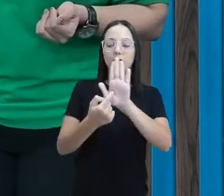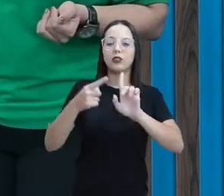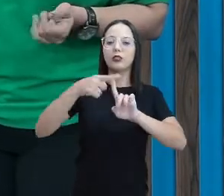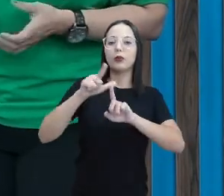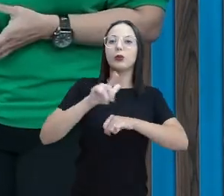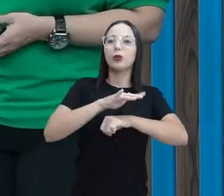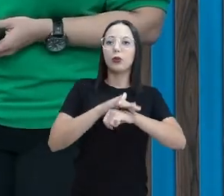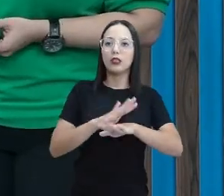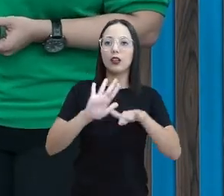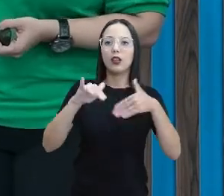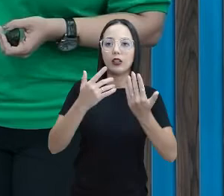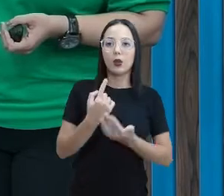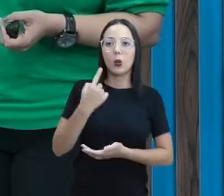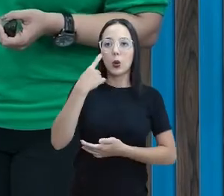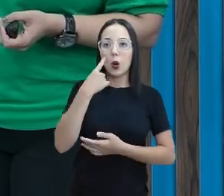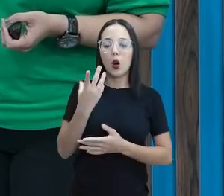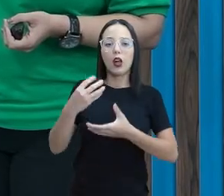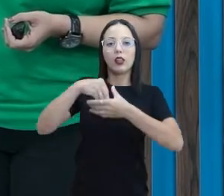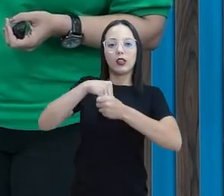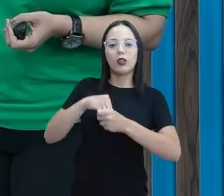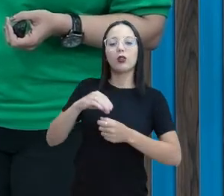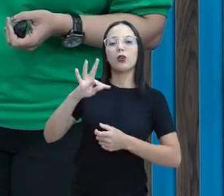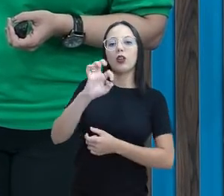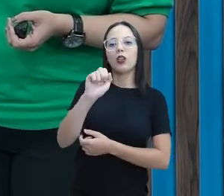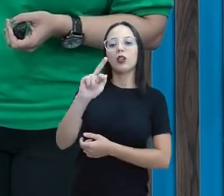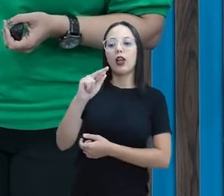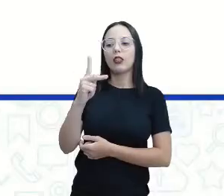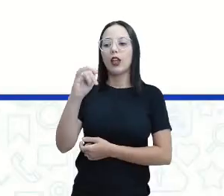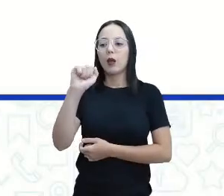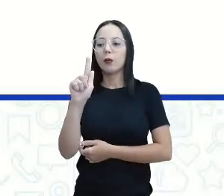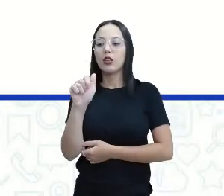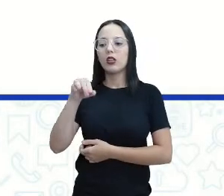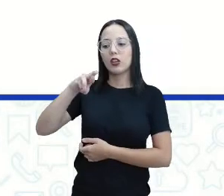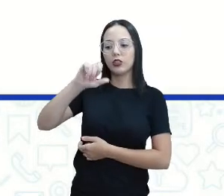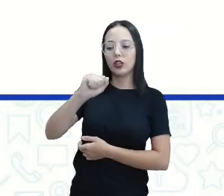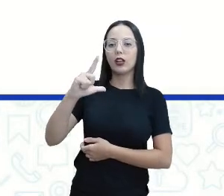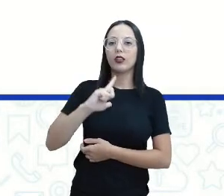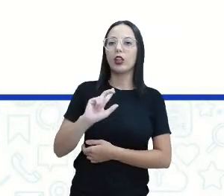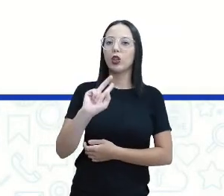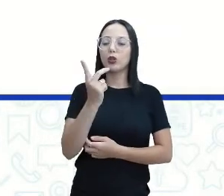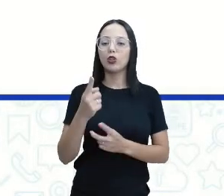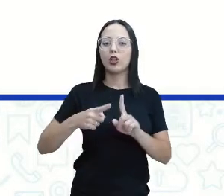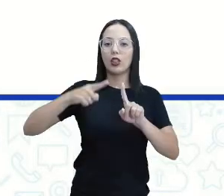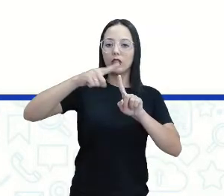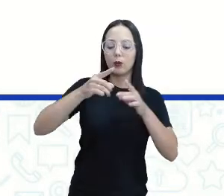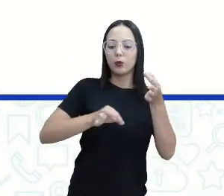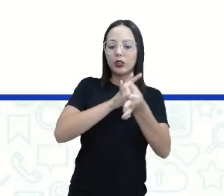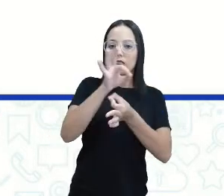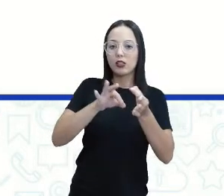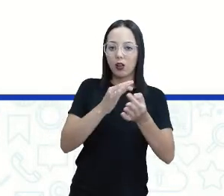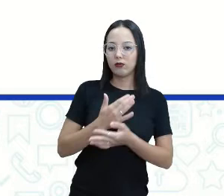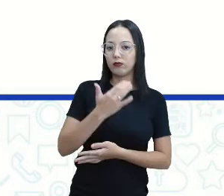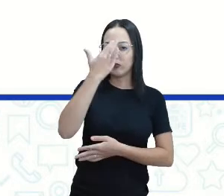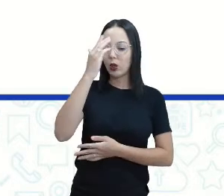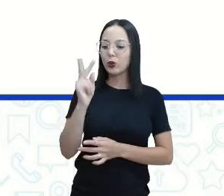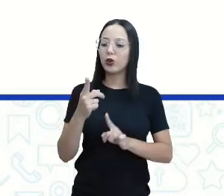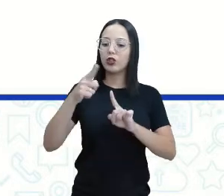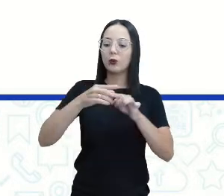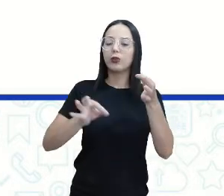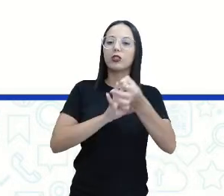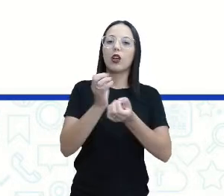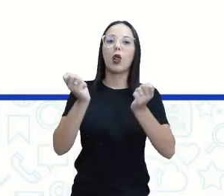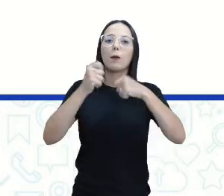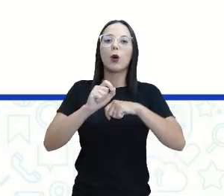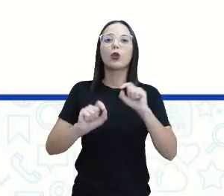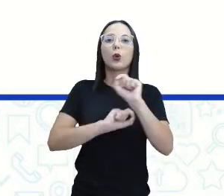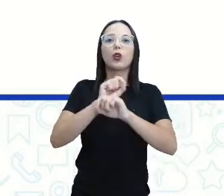tá certo? Então, ó, na terapia gênica, a gente tem dois tipos de células, né? A gente pode trabalhar com